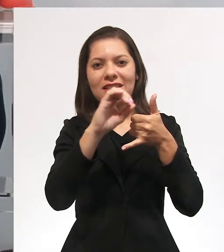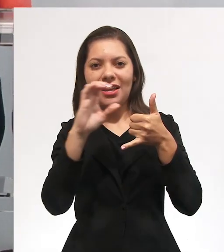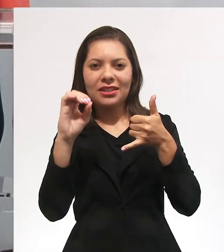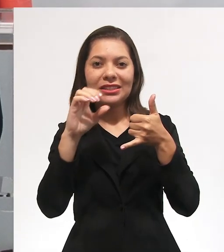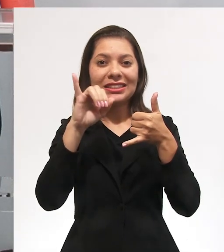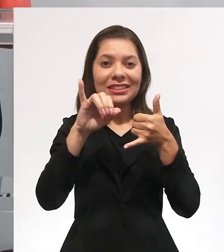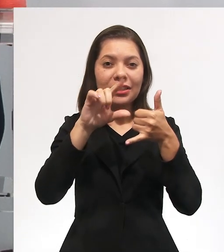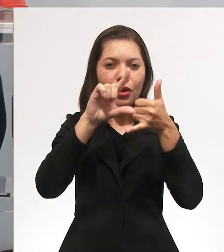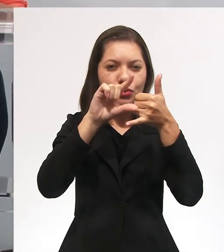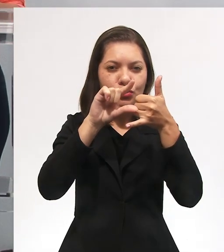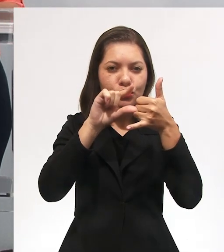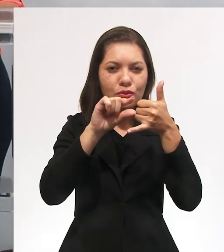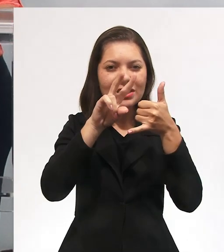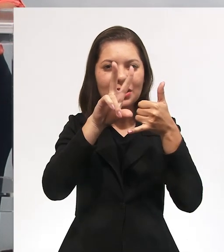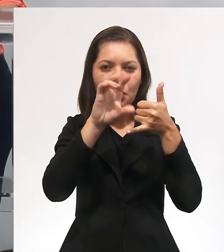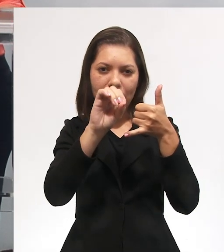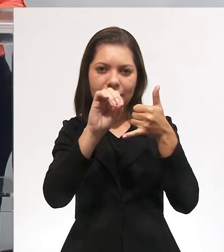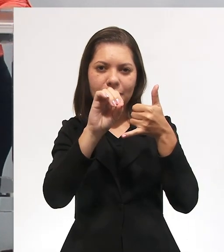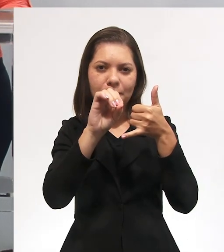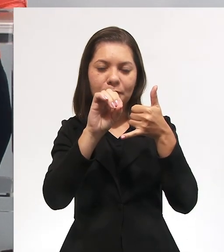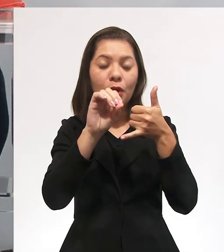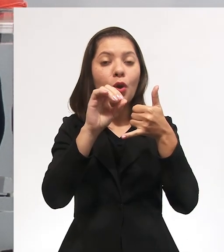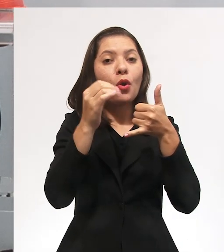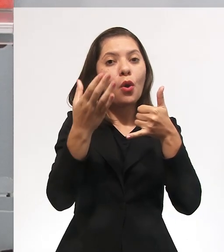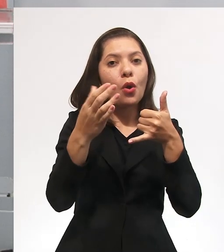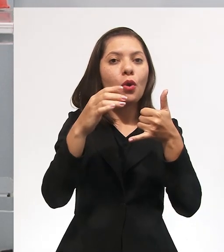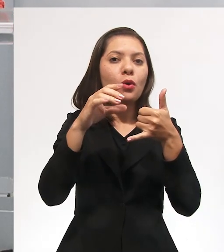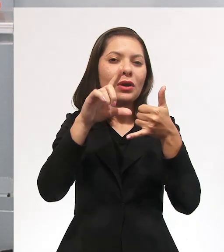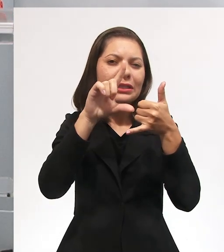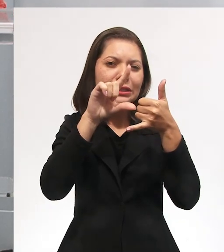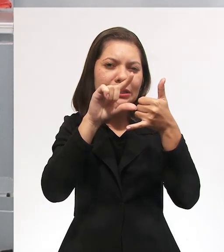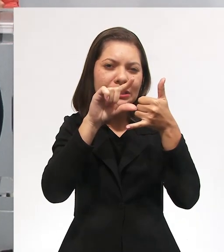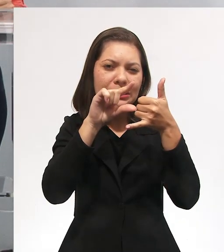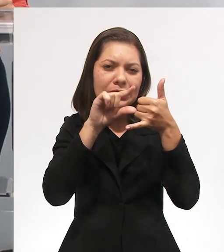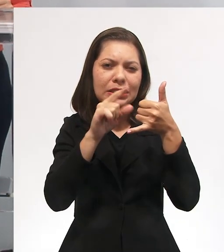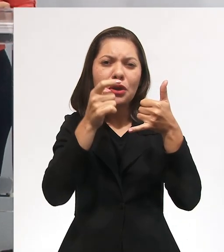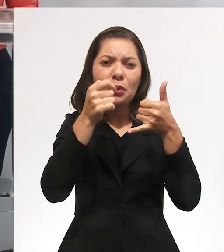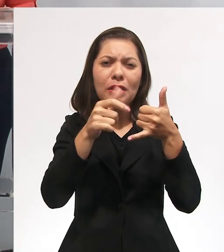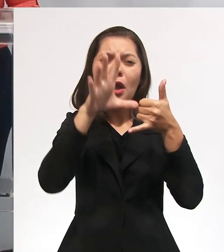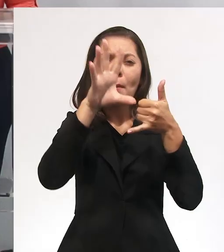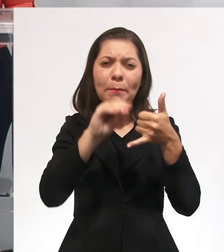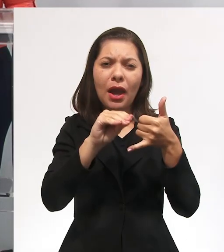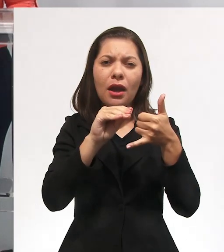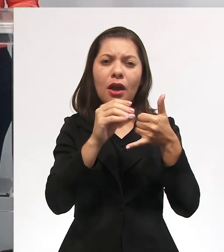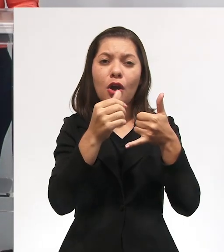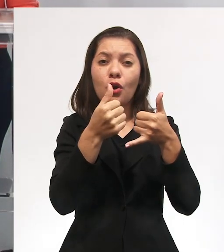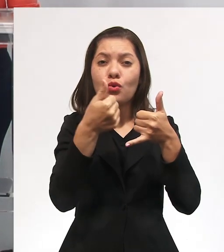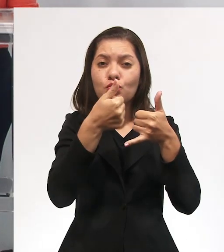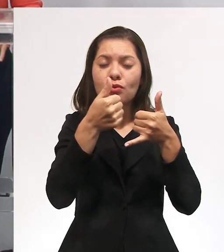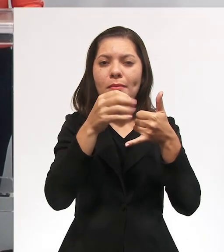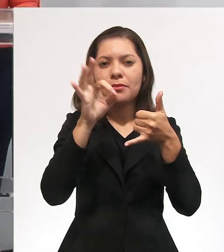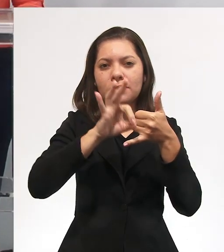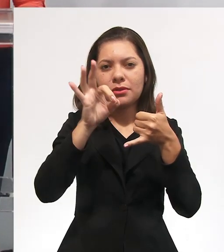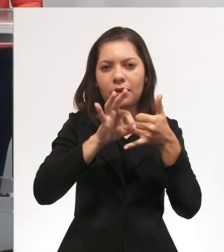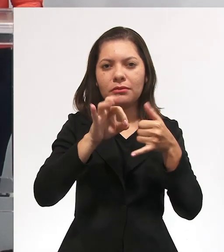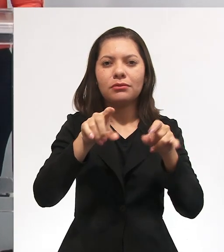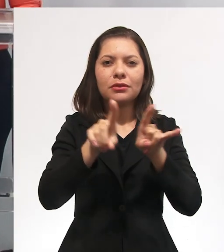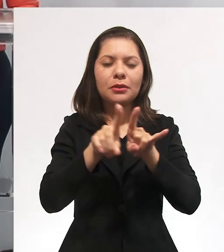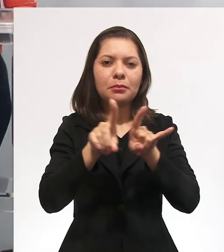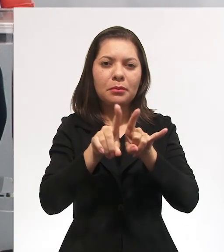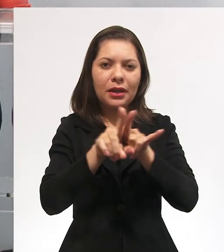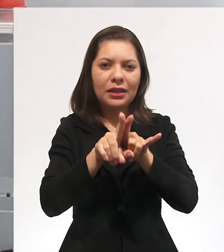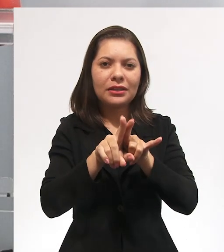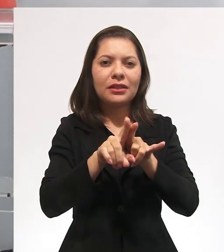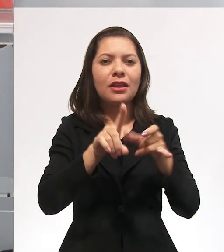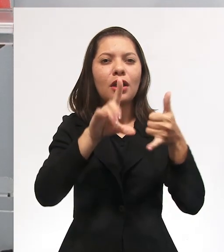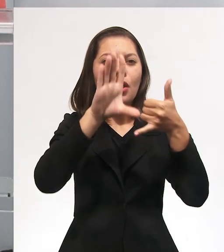pela metade, ele está em 50%. Quando ele está assim a ponto de desligar, ele está em 1%. E quando ele está descarregado, ele está